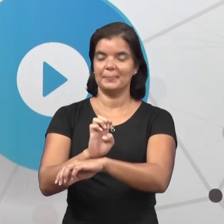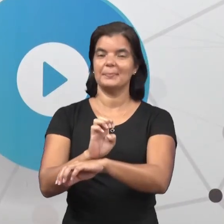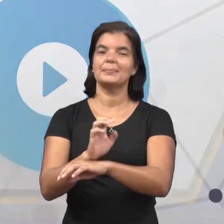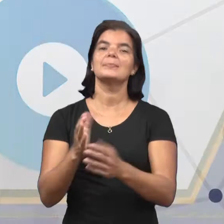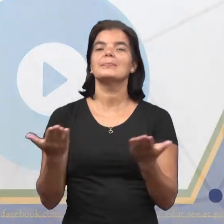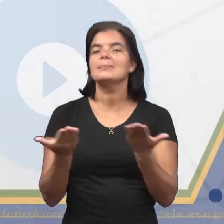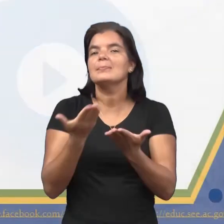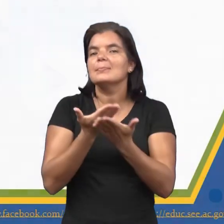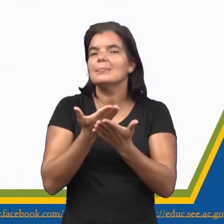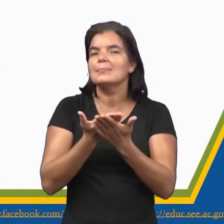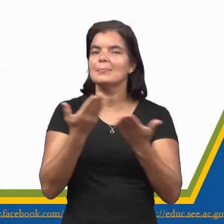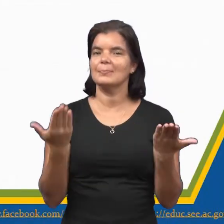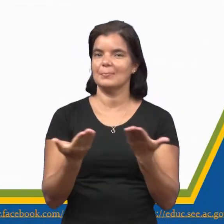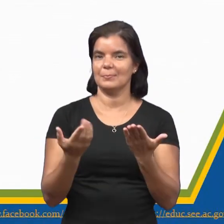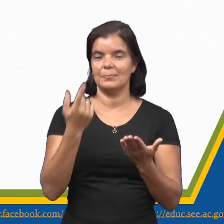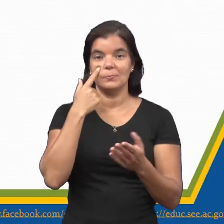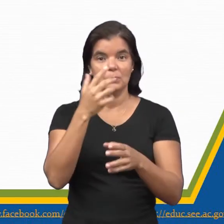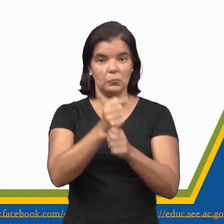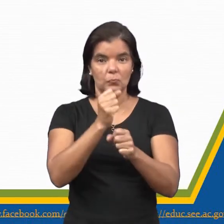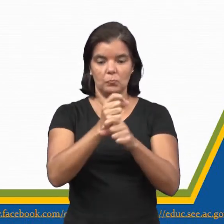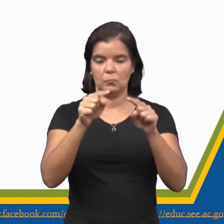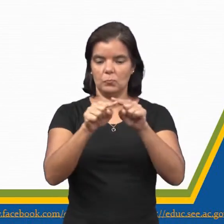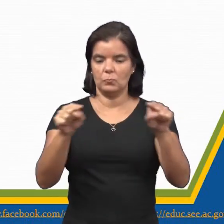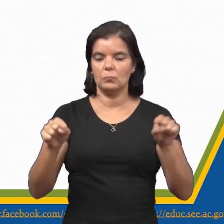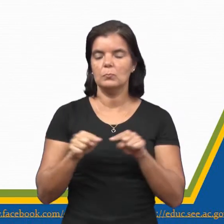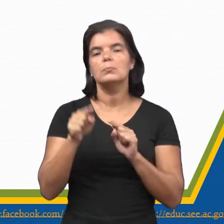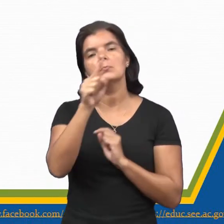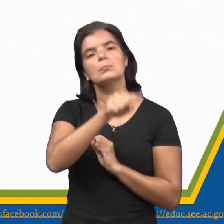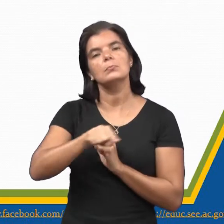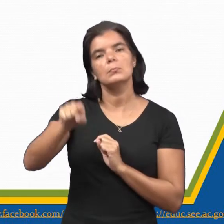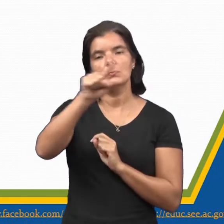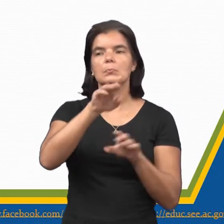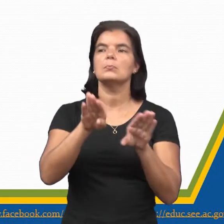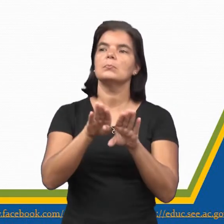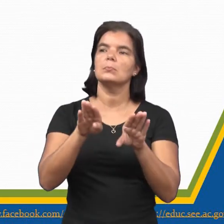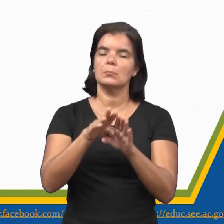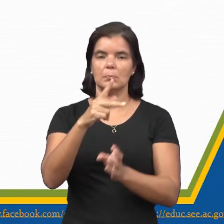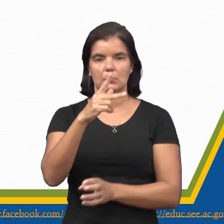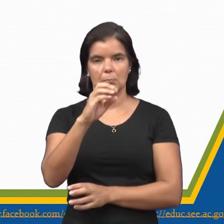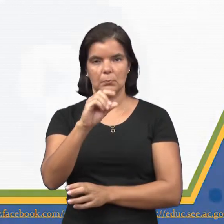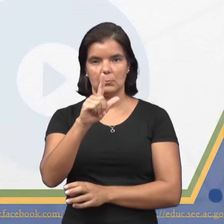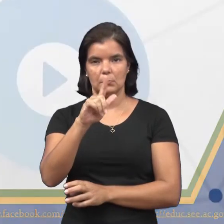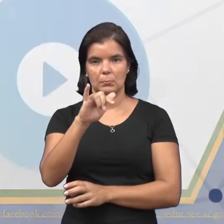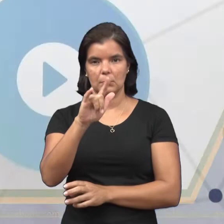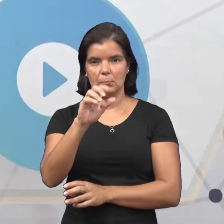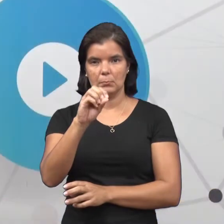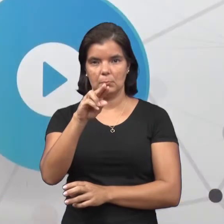na aula de hoje nós vamos ver cálculos de área do círculo e de superfícies poligonais.